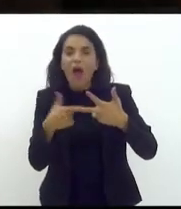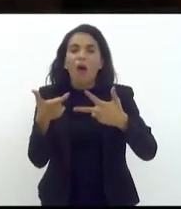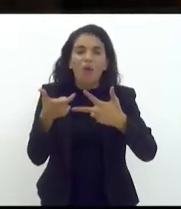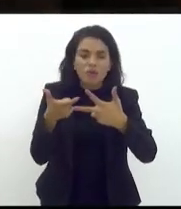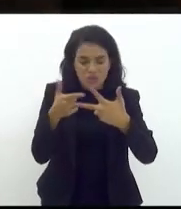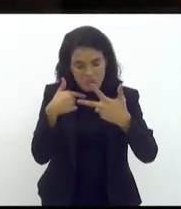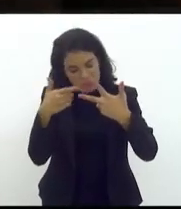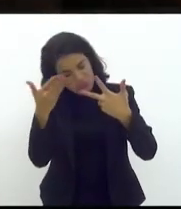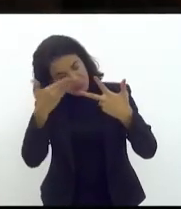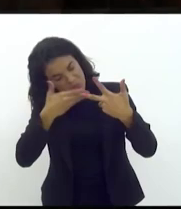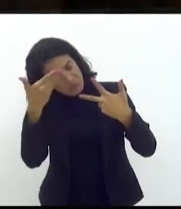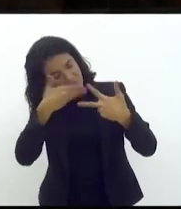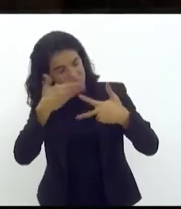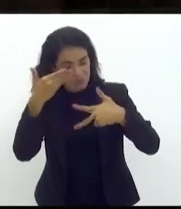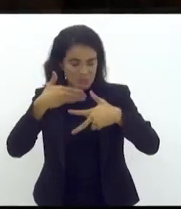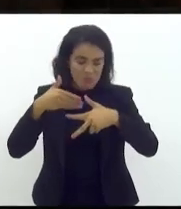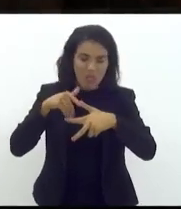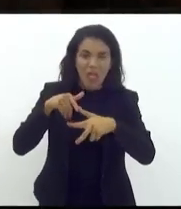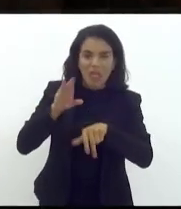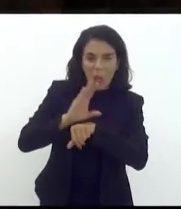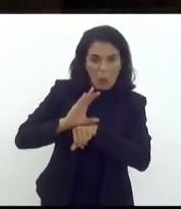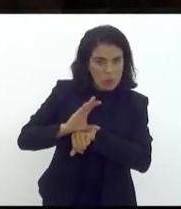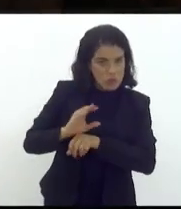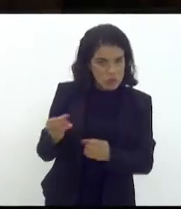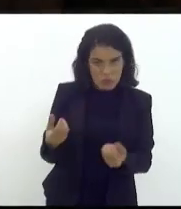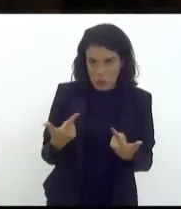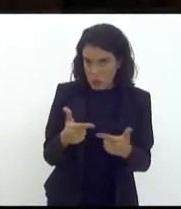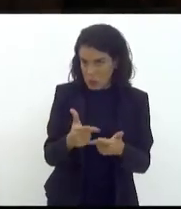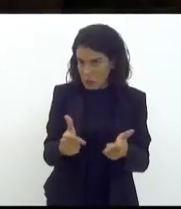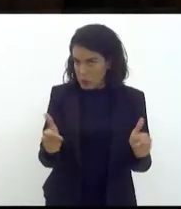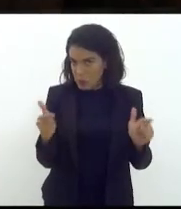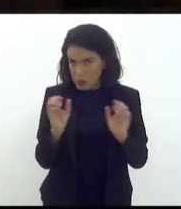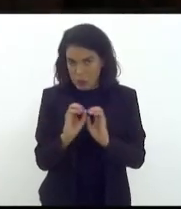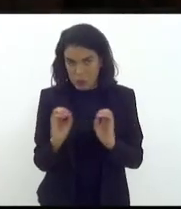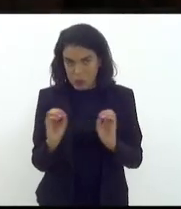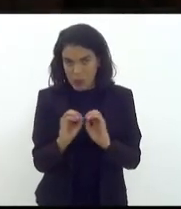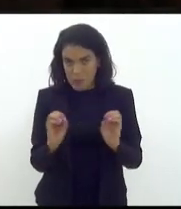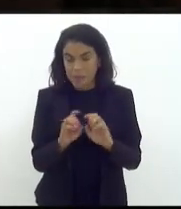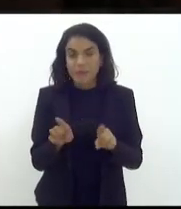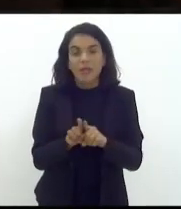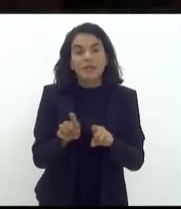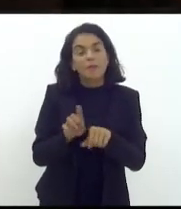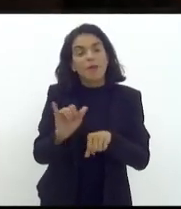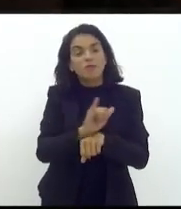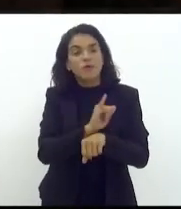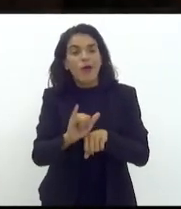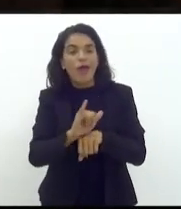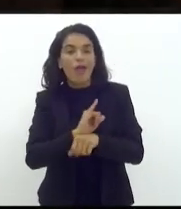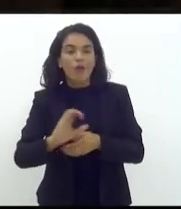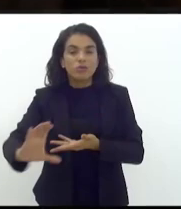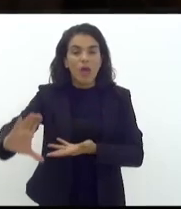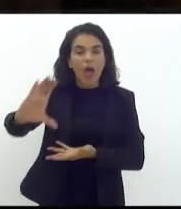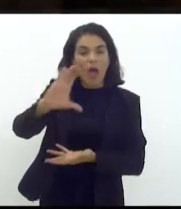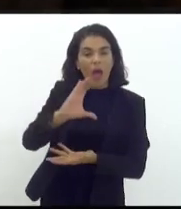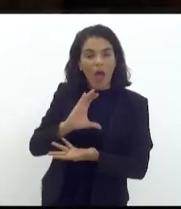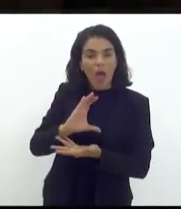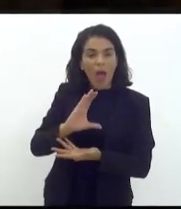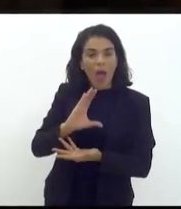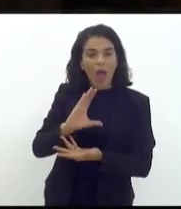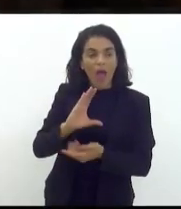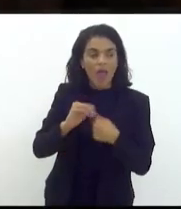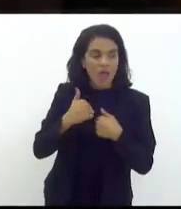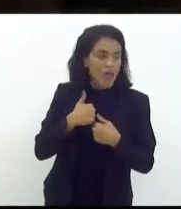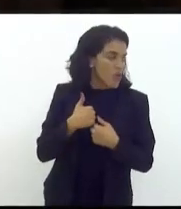escrito na Constituição E se esses recursos forem mal geridos